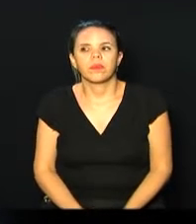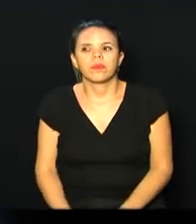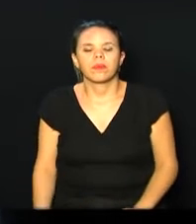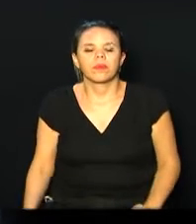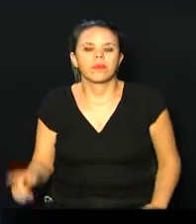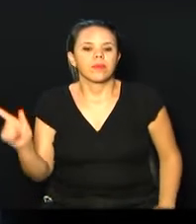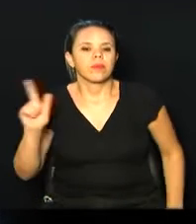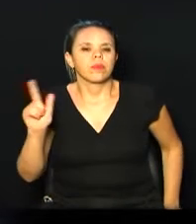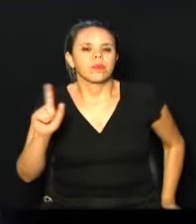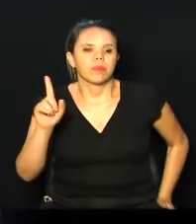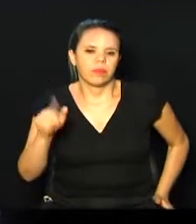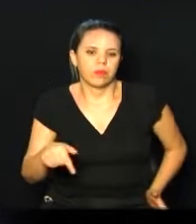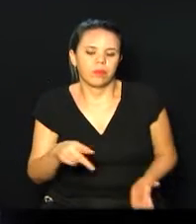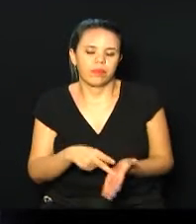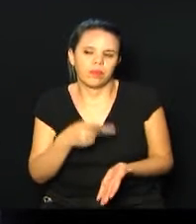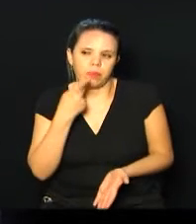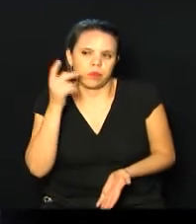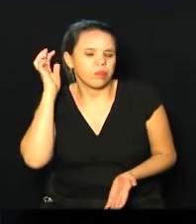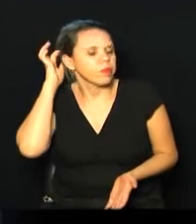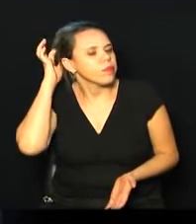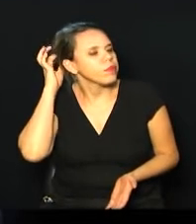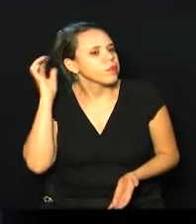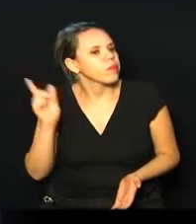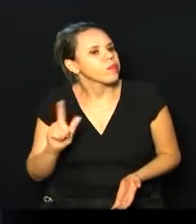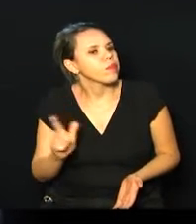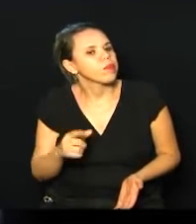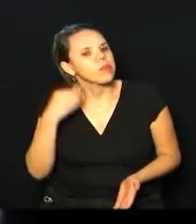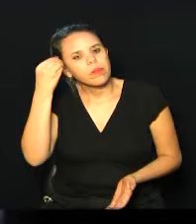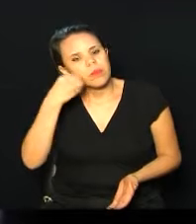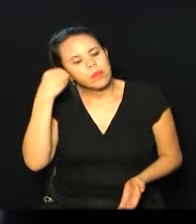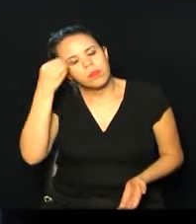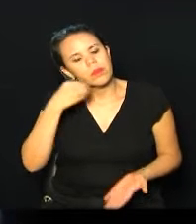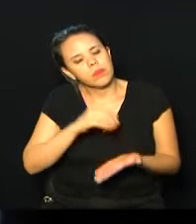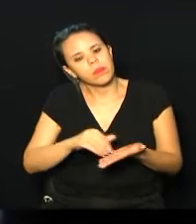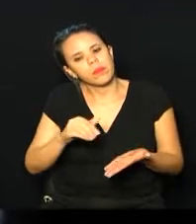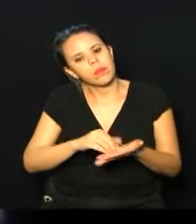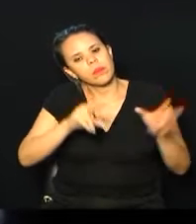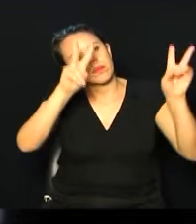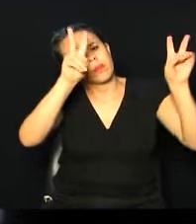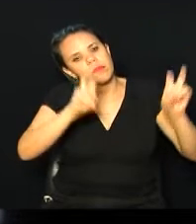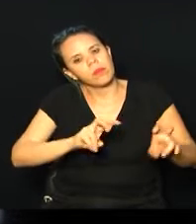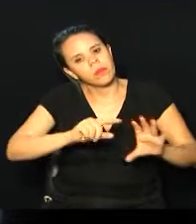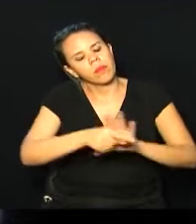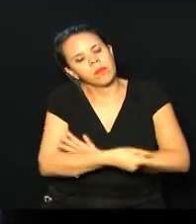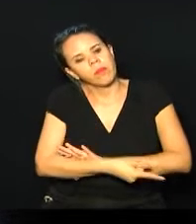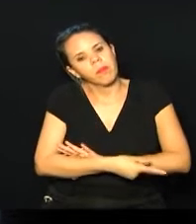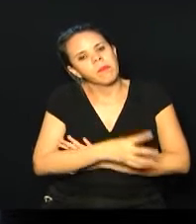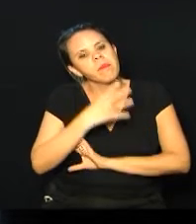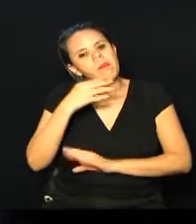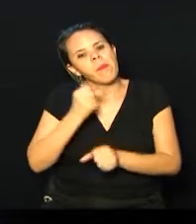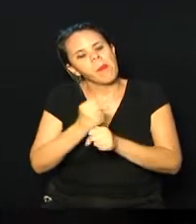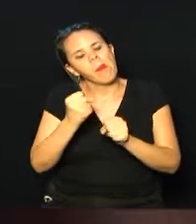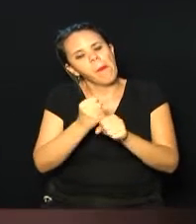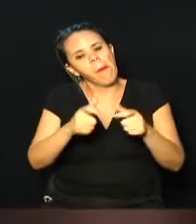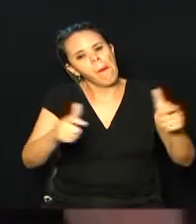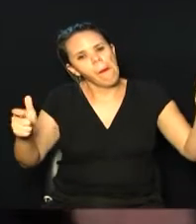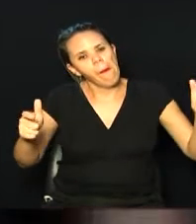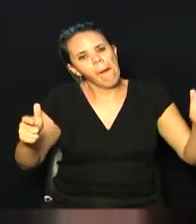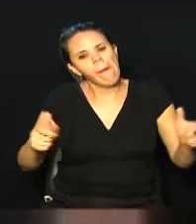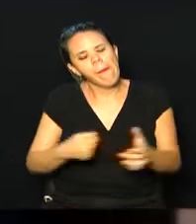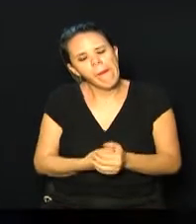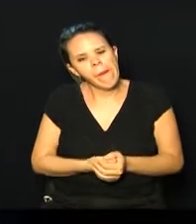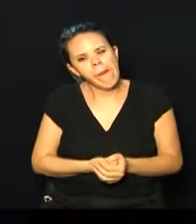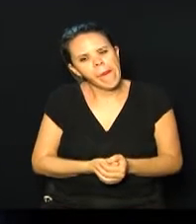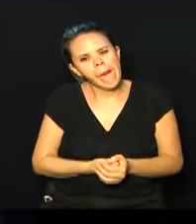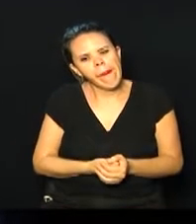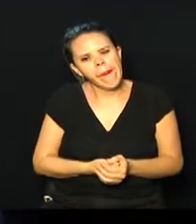claro que é isso mesmo que ele mencionou. O Ernesto é um profundo conhecedor do tema. Nós vamos ter que fazer grandes obras ali desses